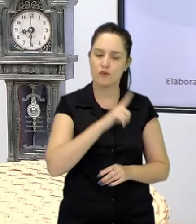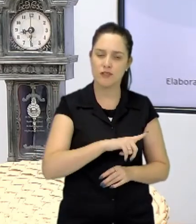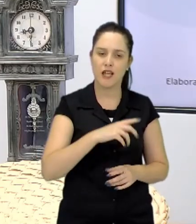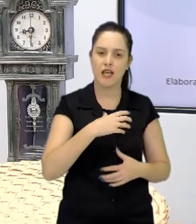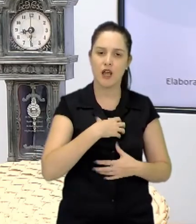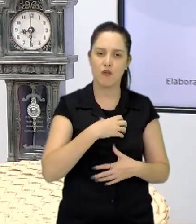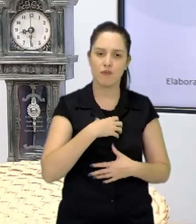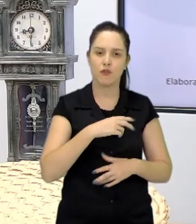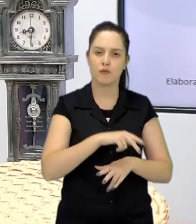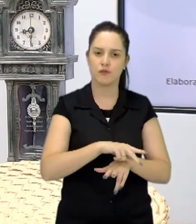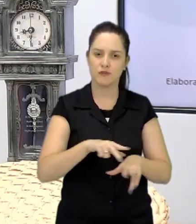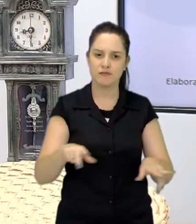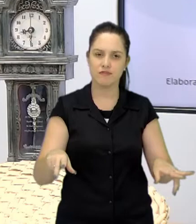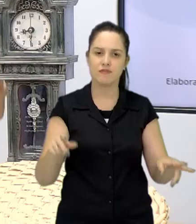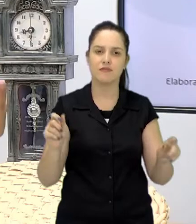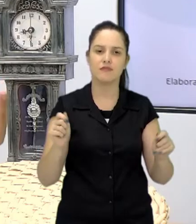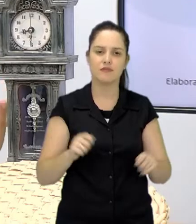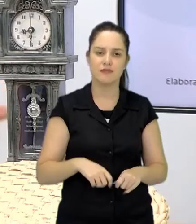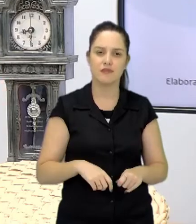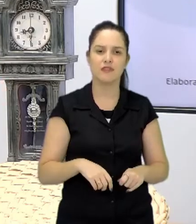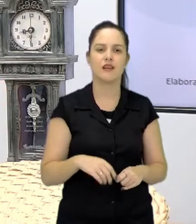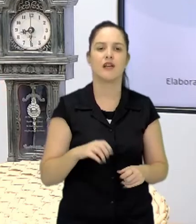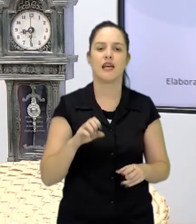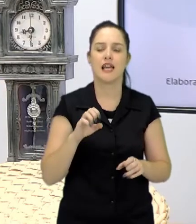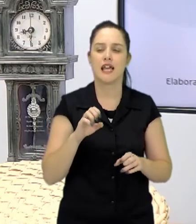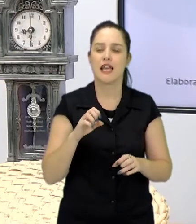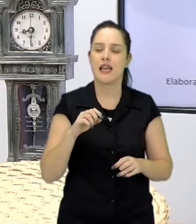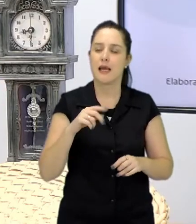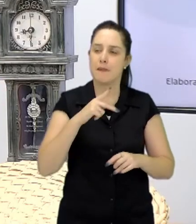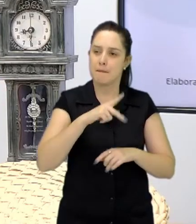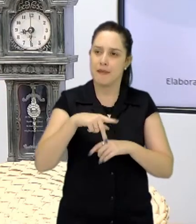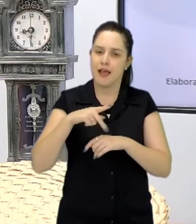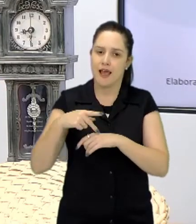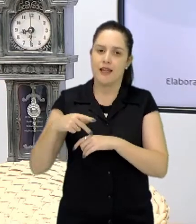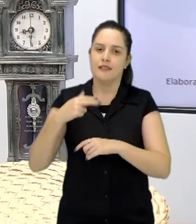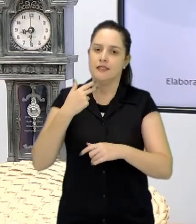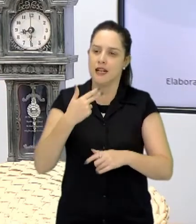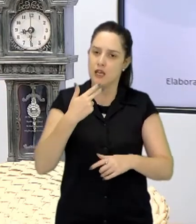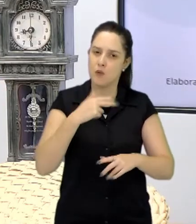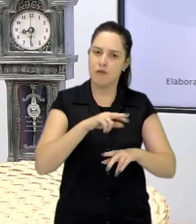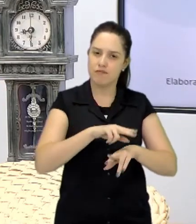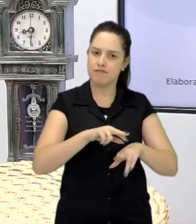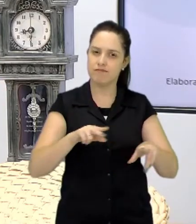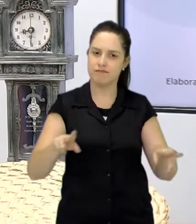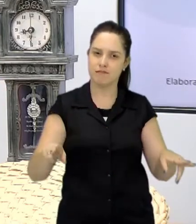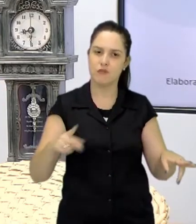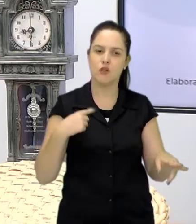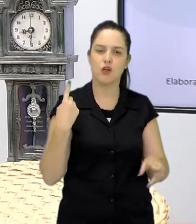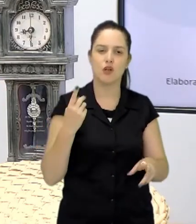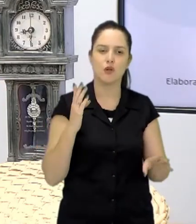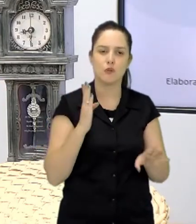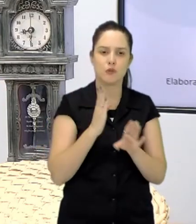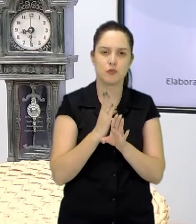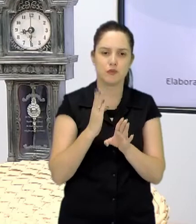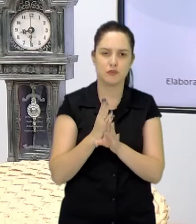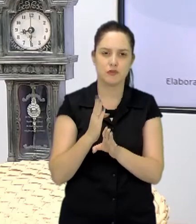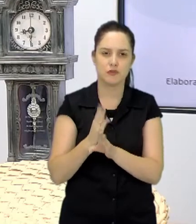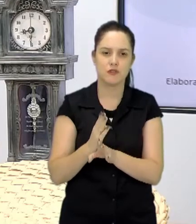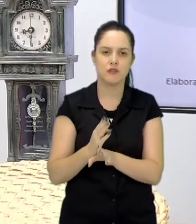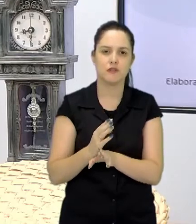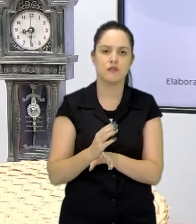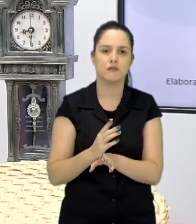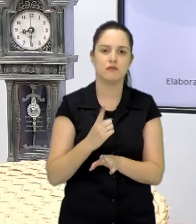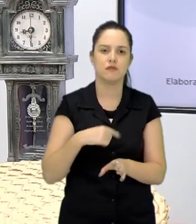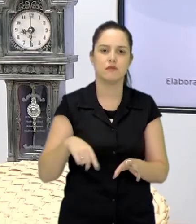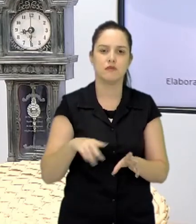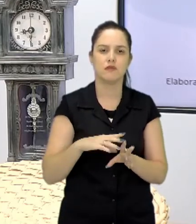que não precisa ser o imigrante estrangeiro. Como a professora Elaine falou, existe o preconceito preconceito linguístico dentro de bairros, inclusive. Então, vocês percebam